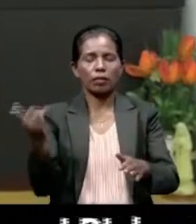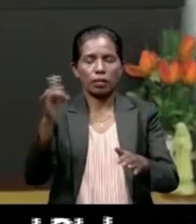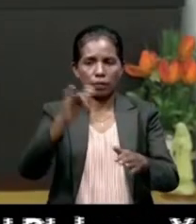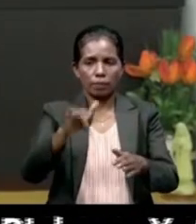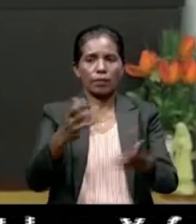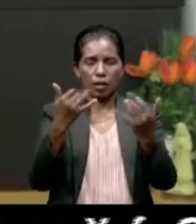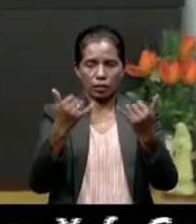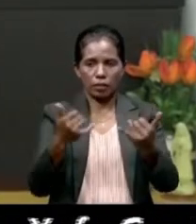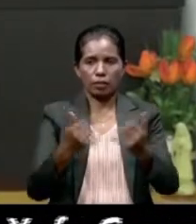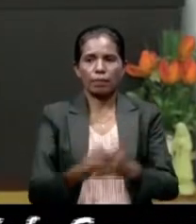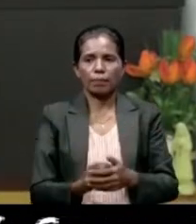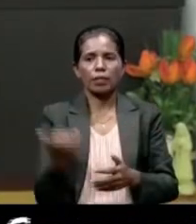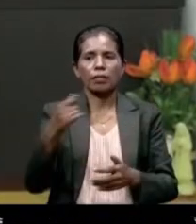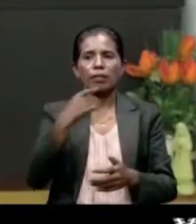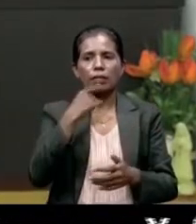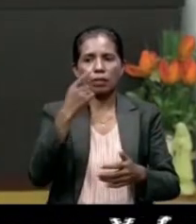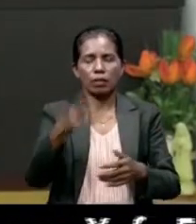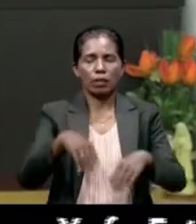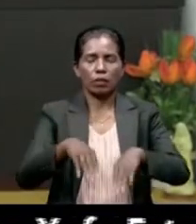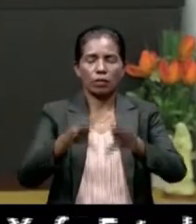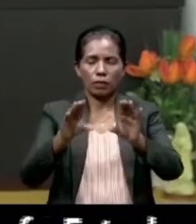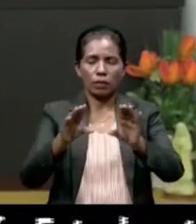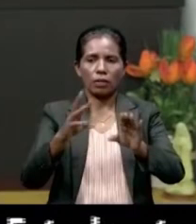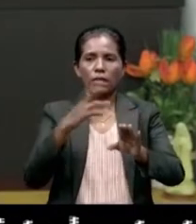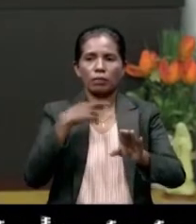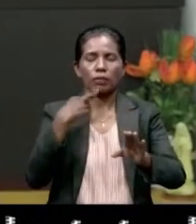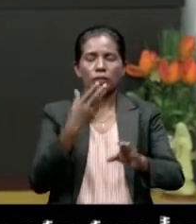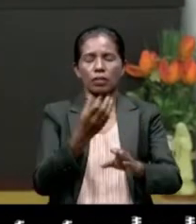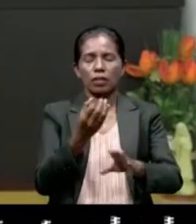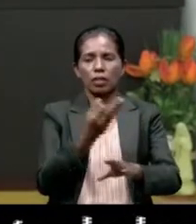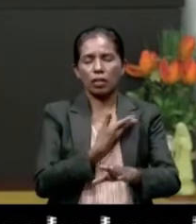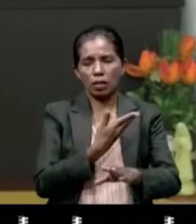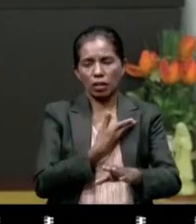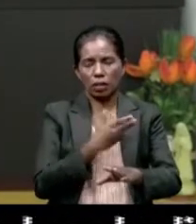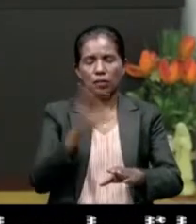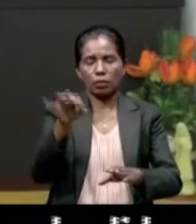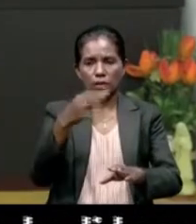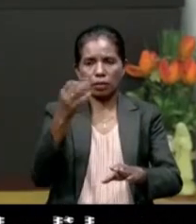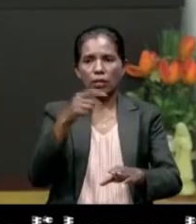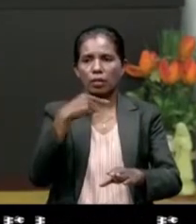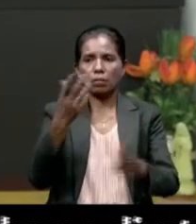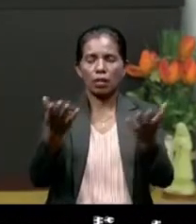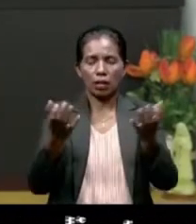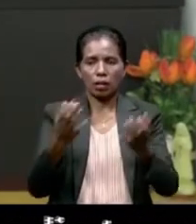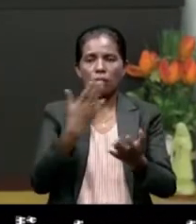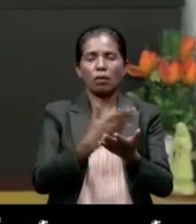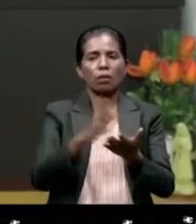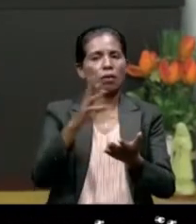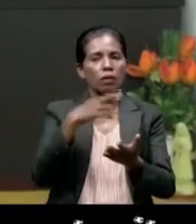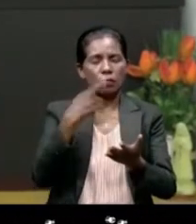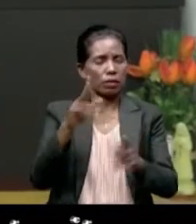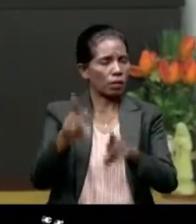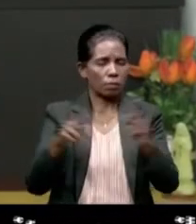nebe agora da ne serdian ot fan uni fojan folin karun to $19 sem kata kar kola foser ne ema la koi